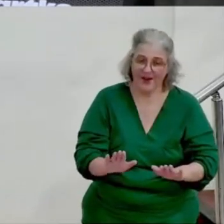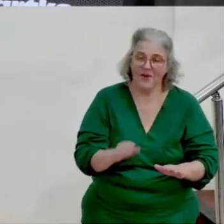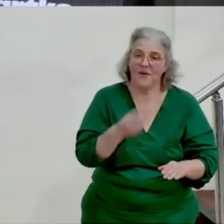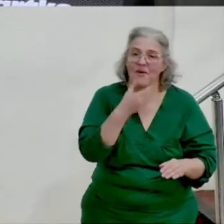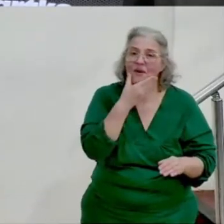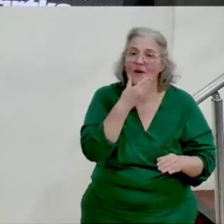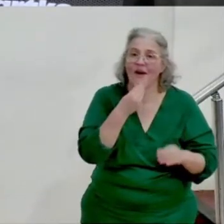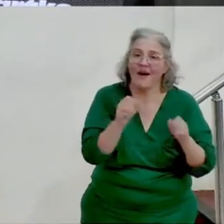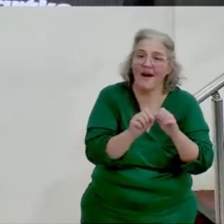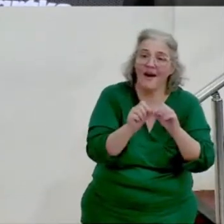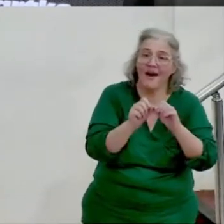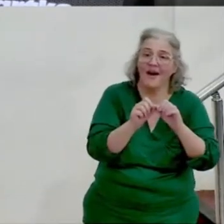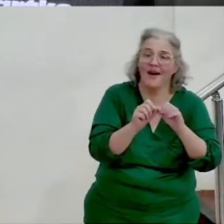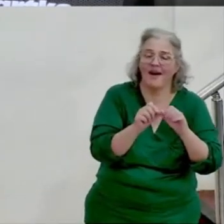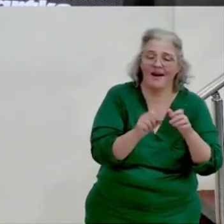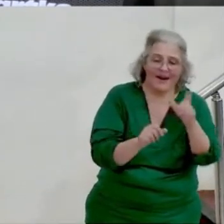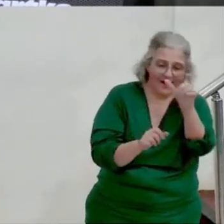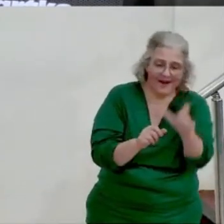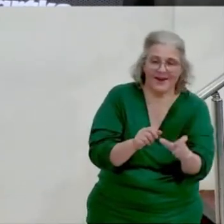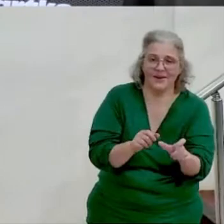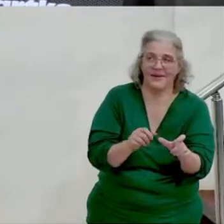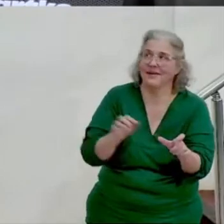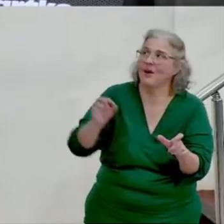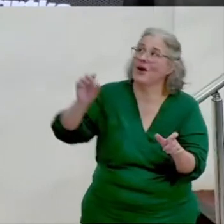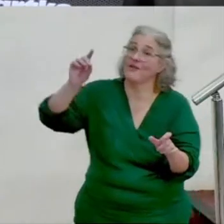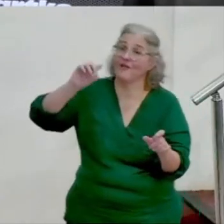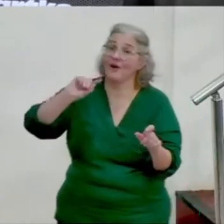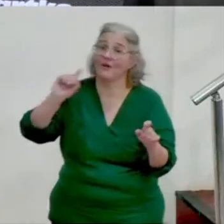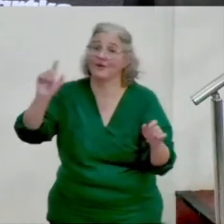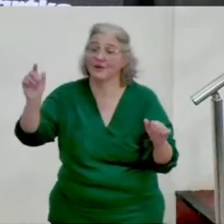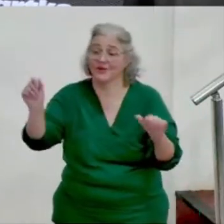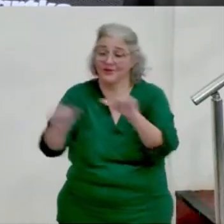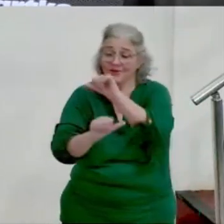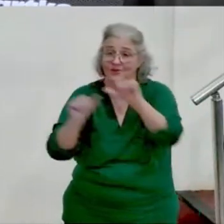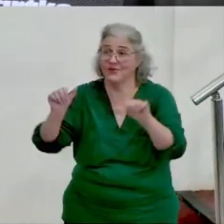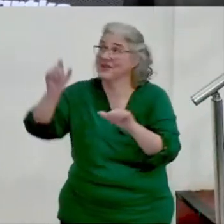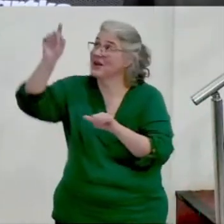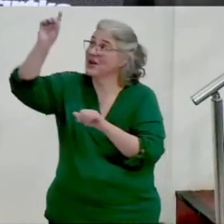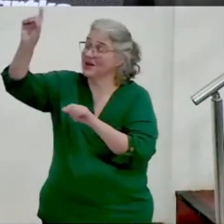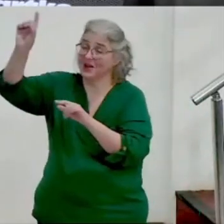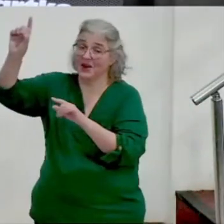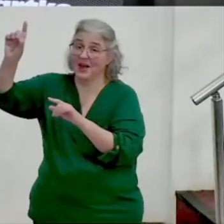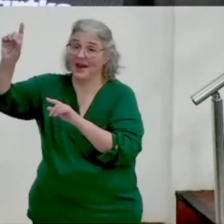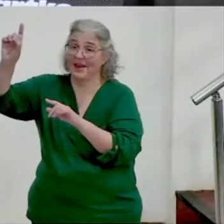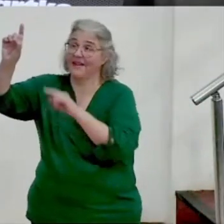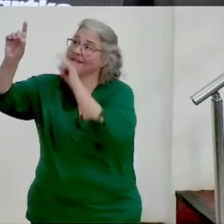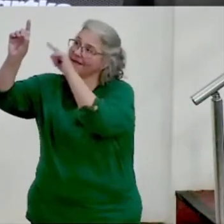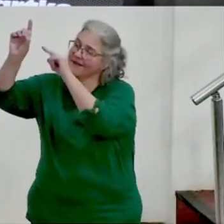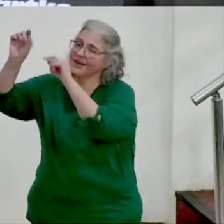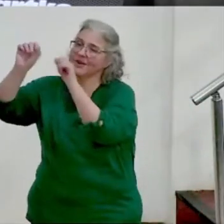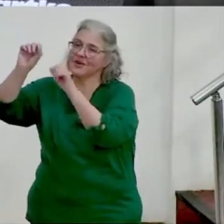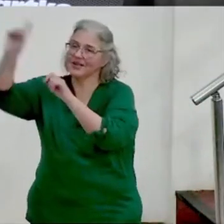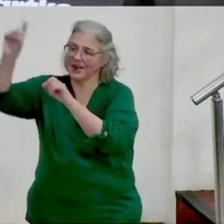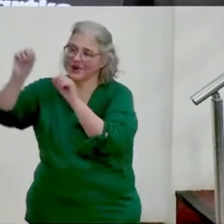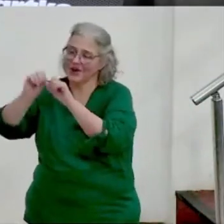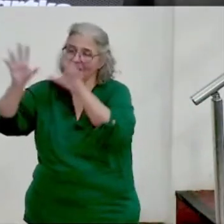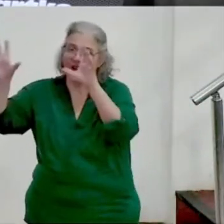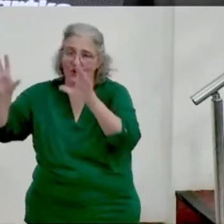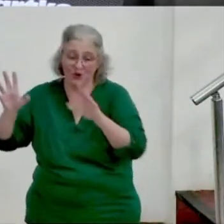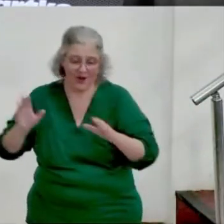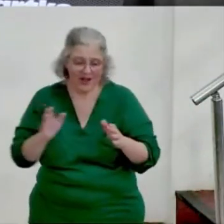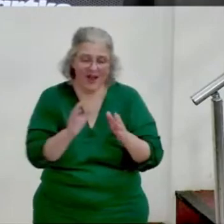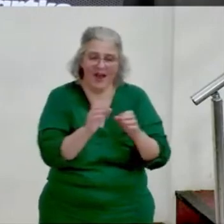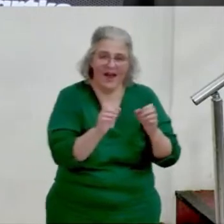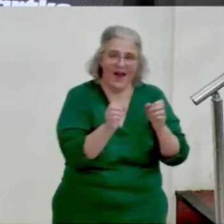Este será um dia terrível. O dia do Senhor é um dia de trevas. É impossível prever quando